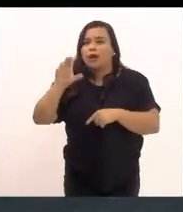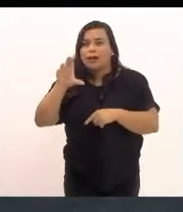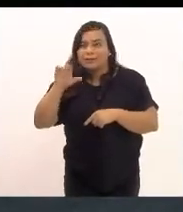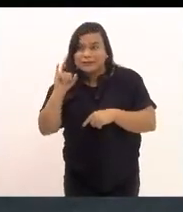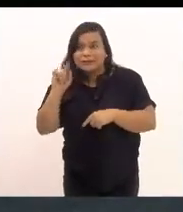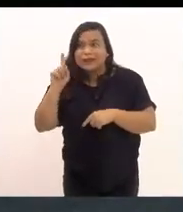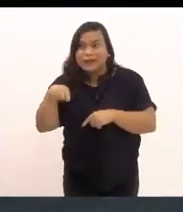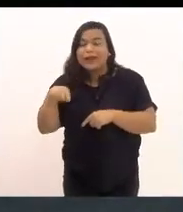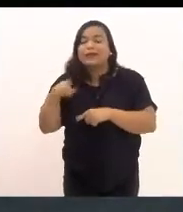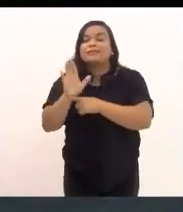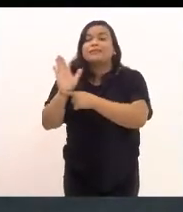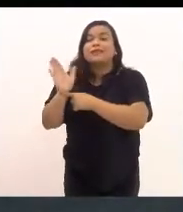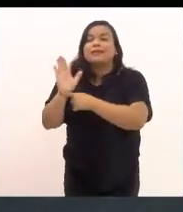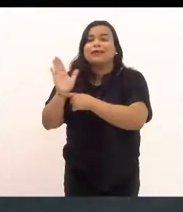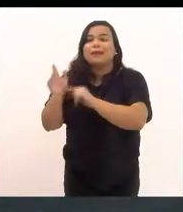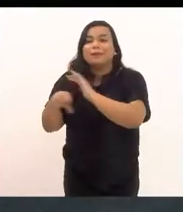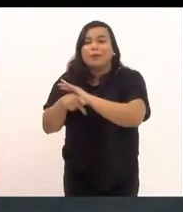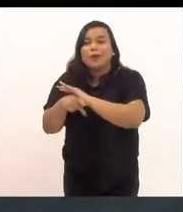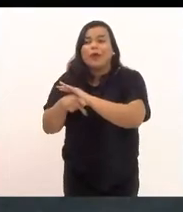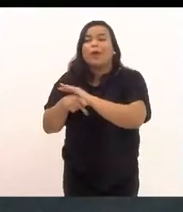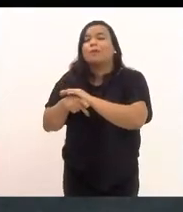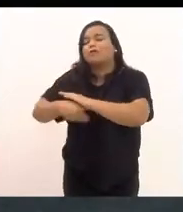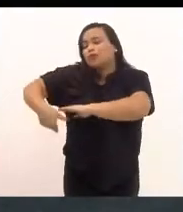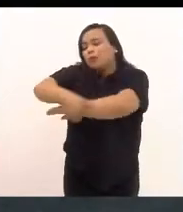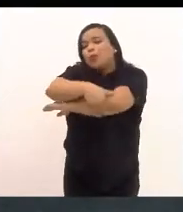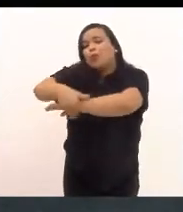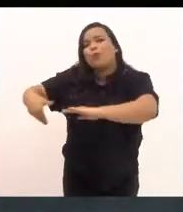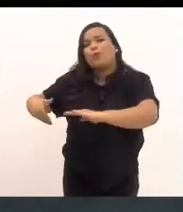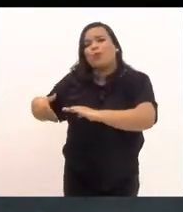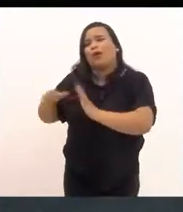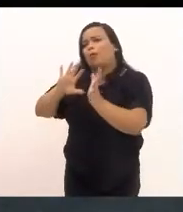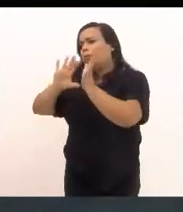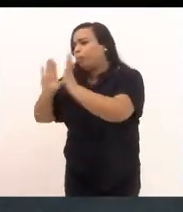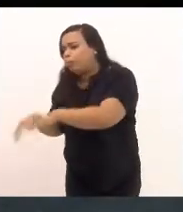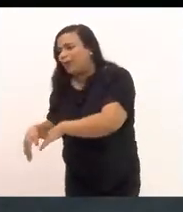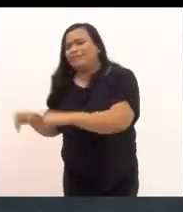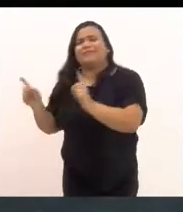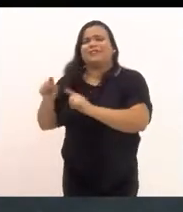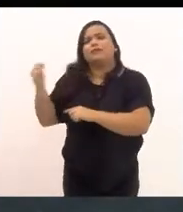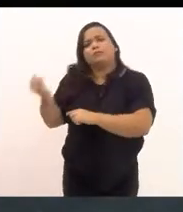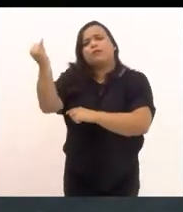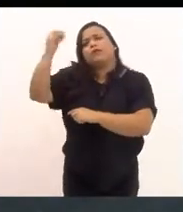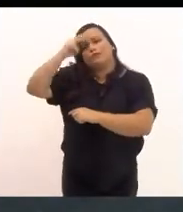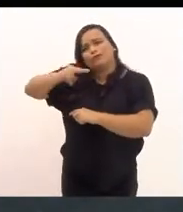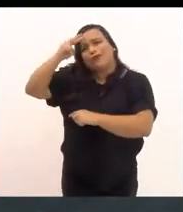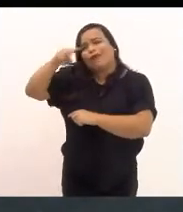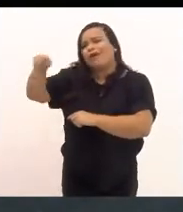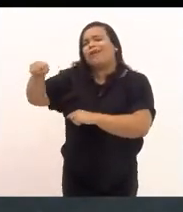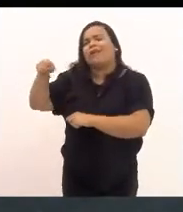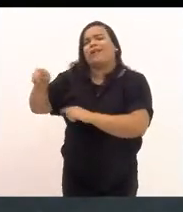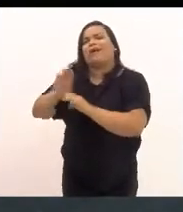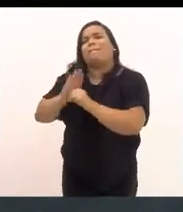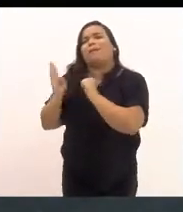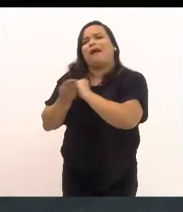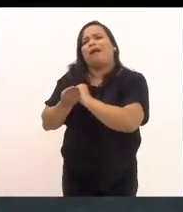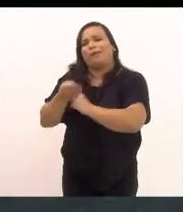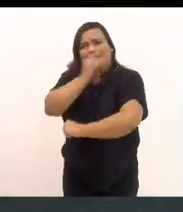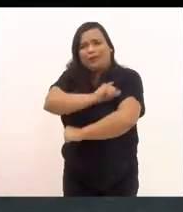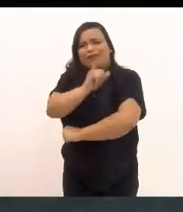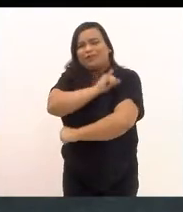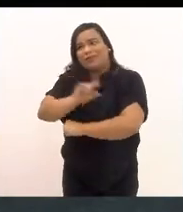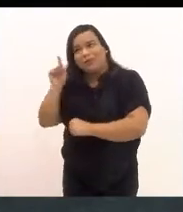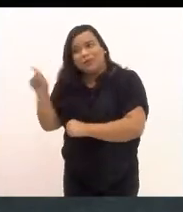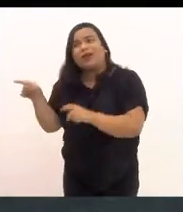Janeiro, tão importante para a história daquele bairro, e também do Teatro Princesa Isabel, e nesse